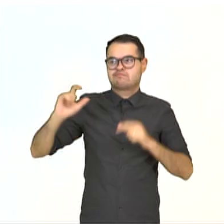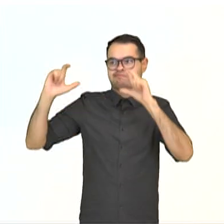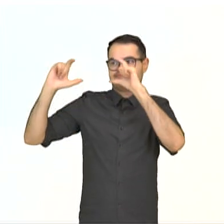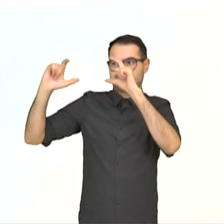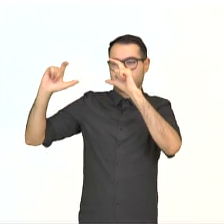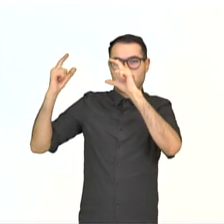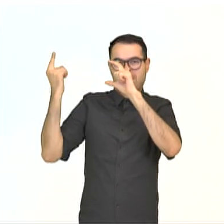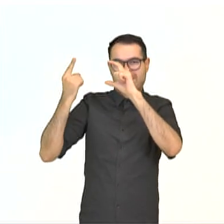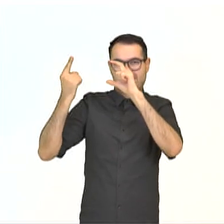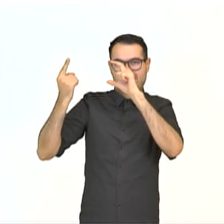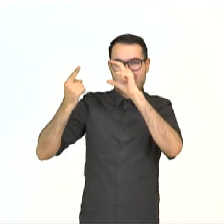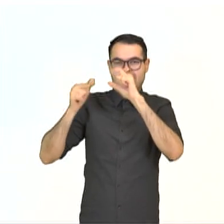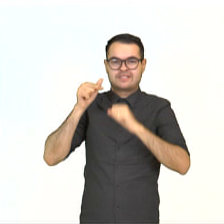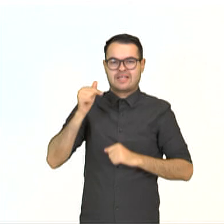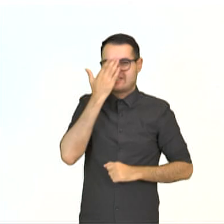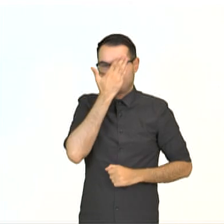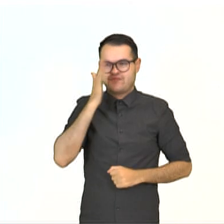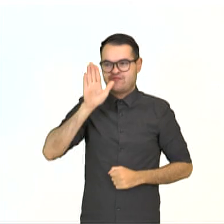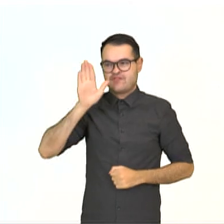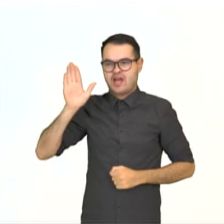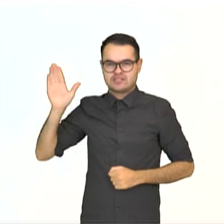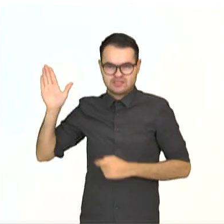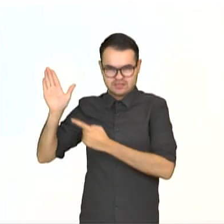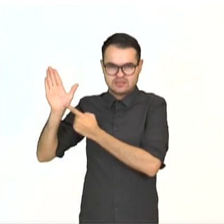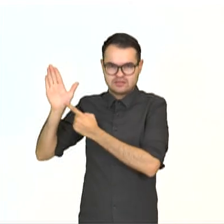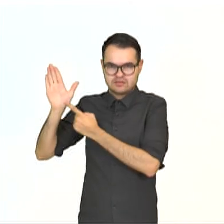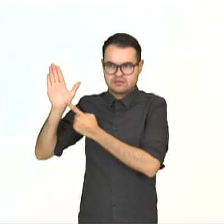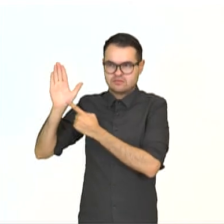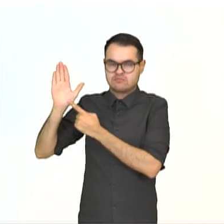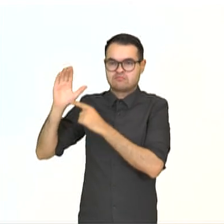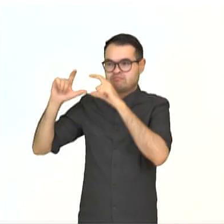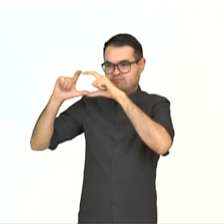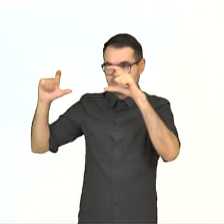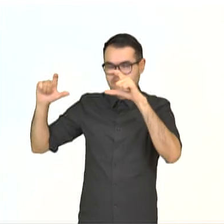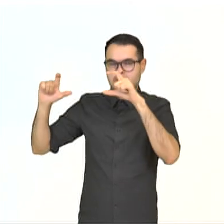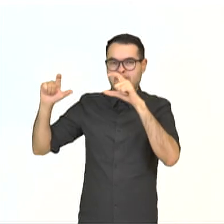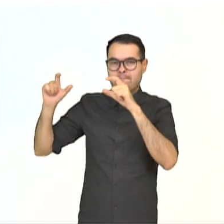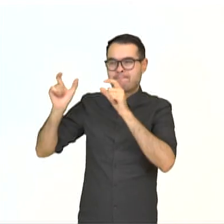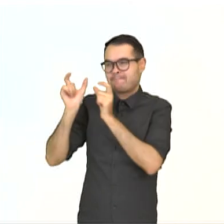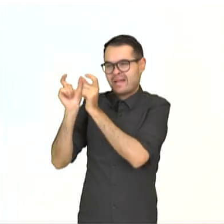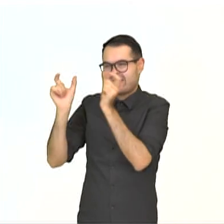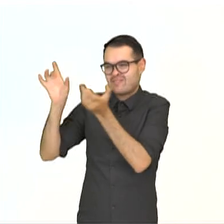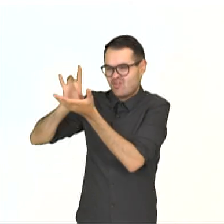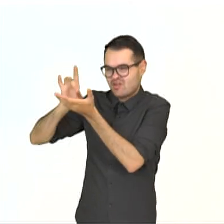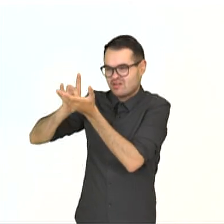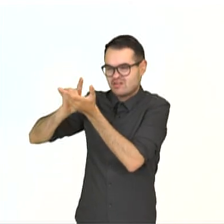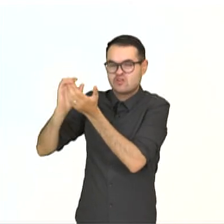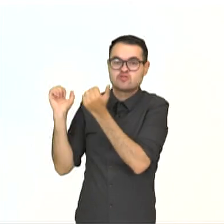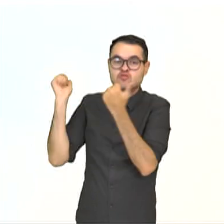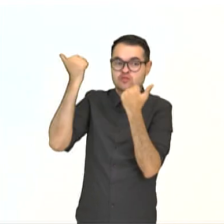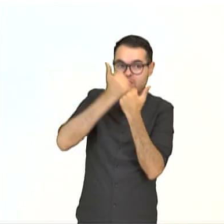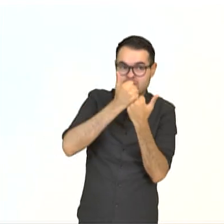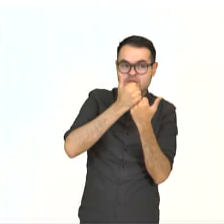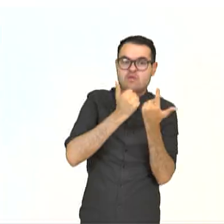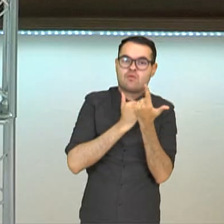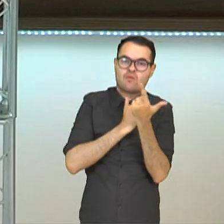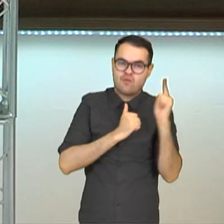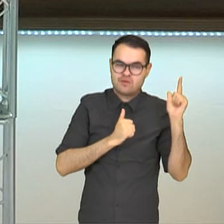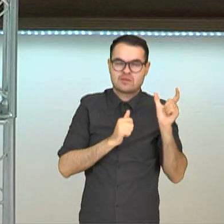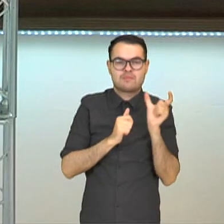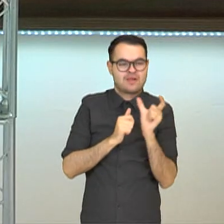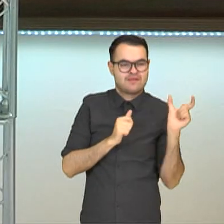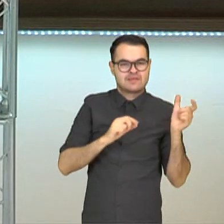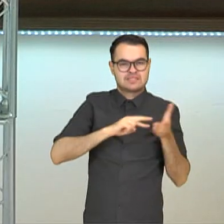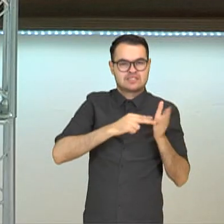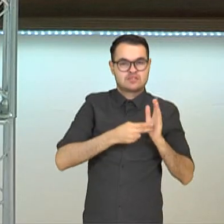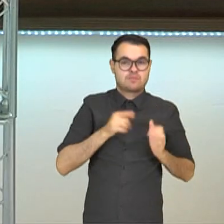estrofe do poema das sete faces, substituindo as palavras originais por outras que façam sentido para você.